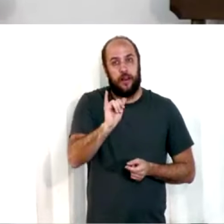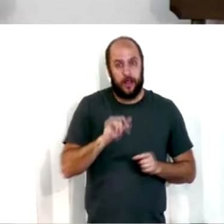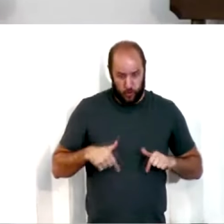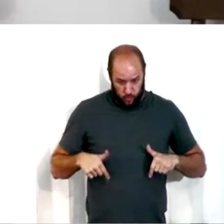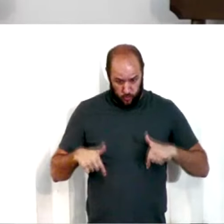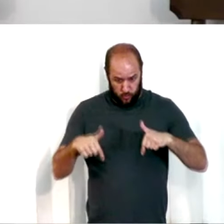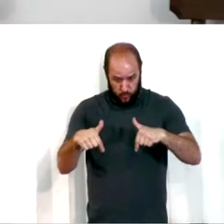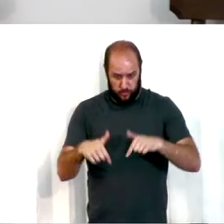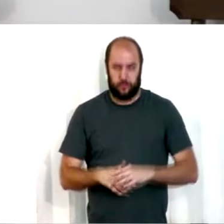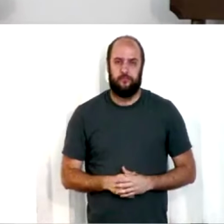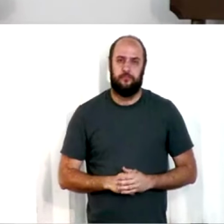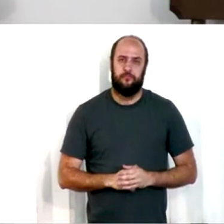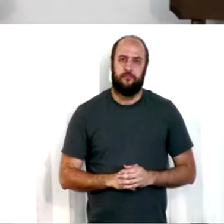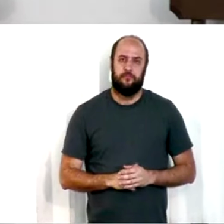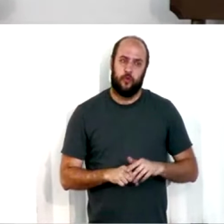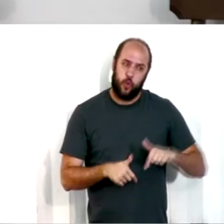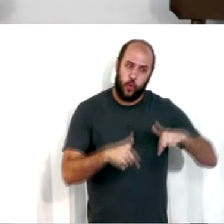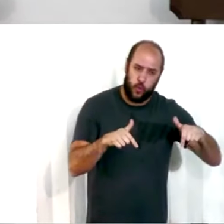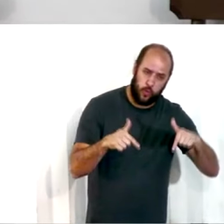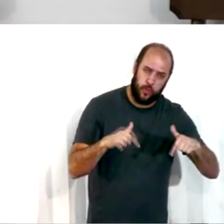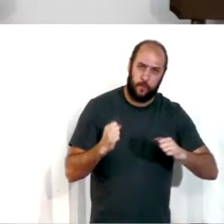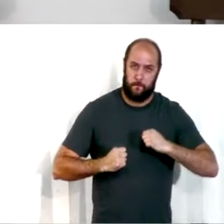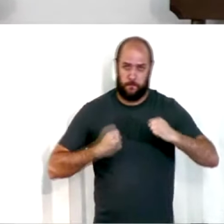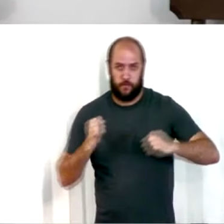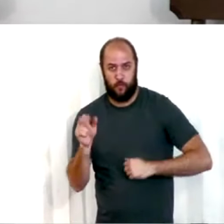agona. Então, lutando, luta.